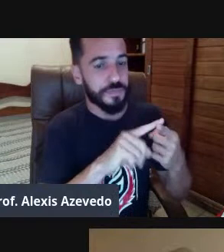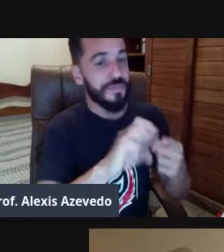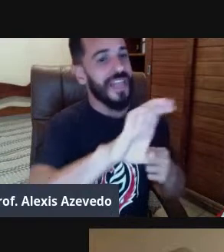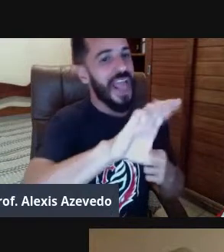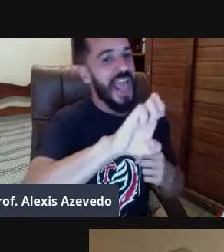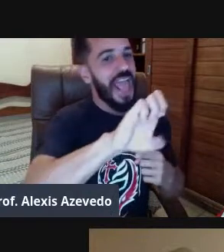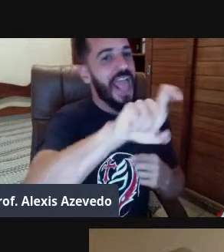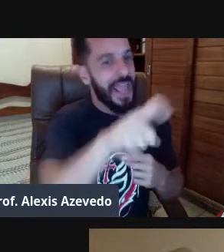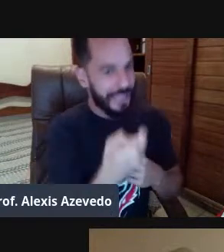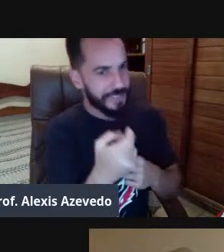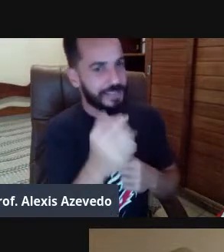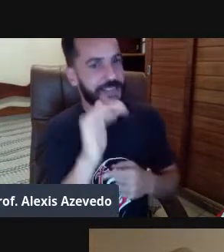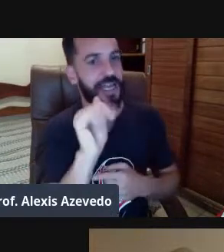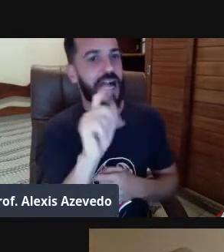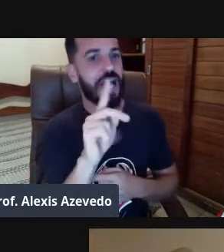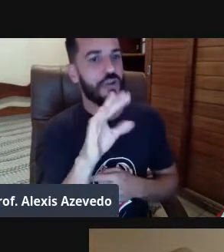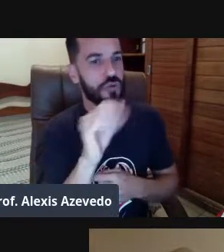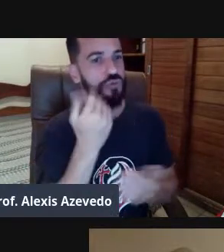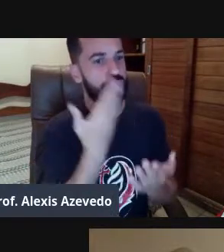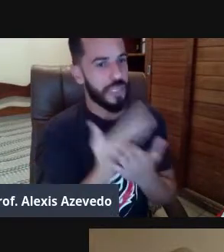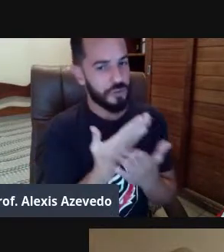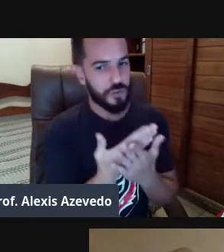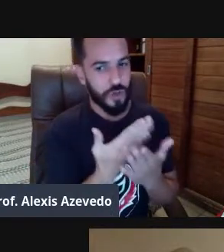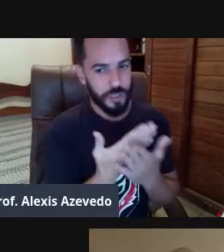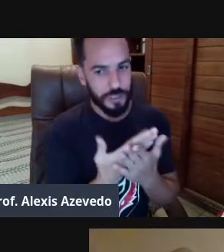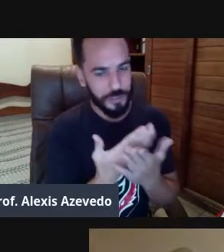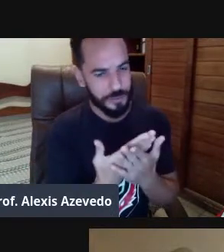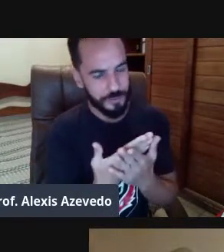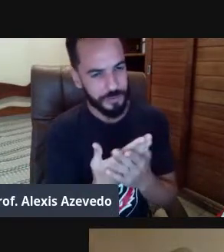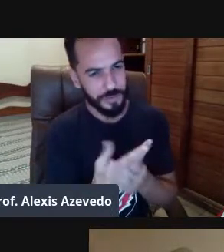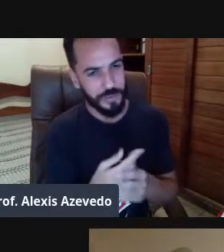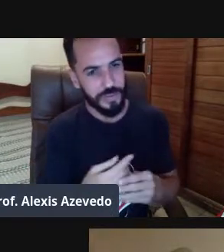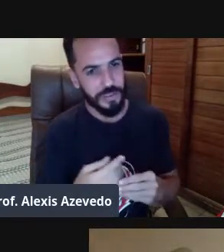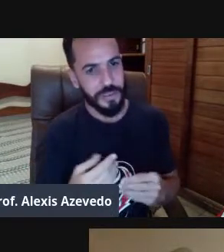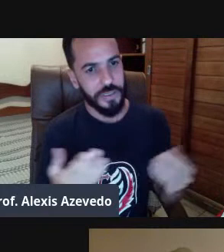ex-alunos da escola que estão numa carreira